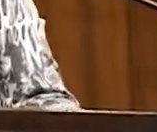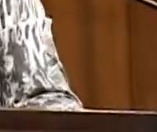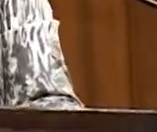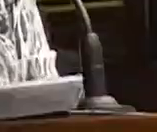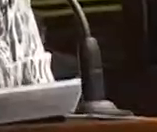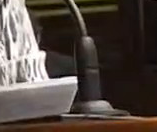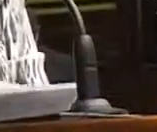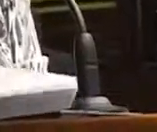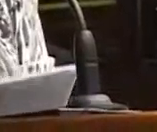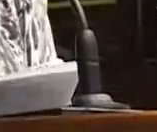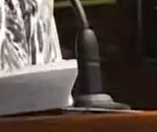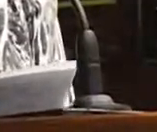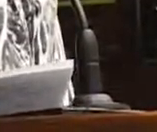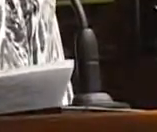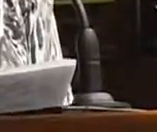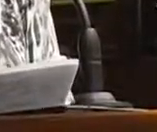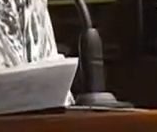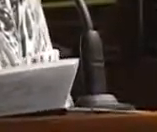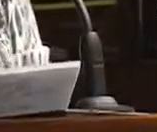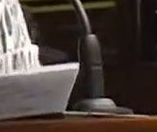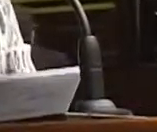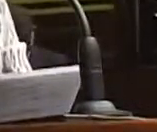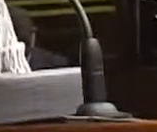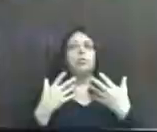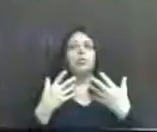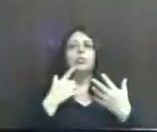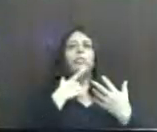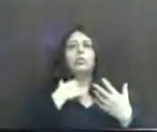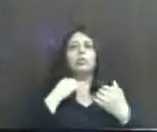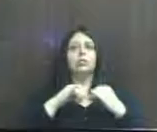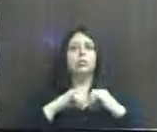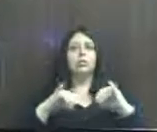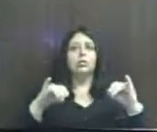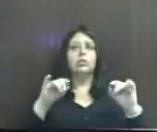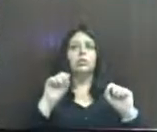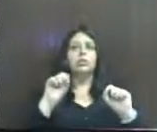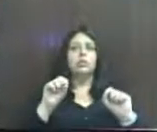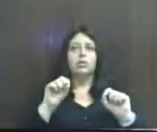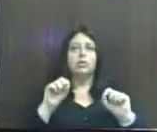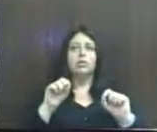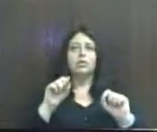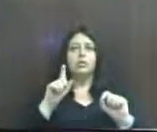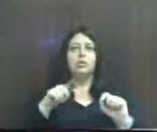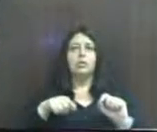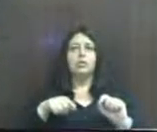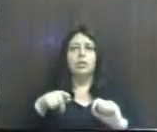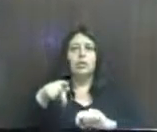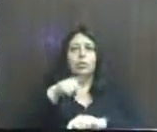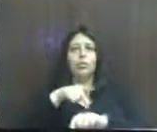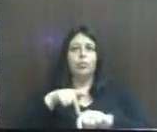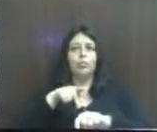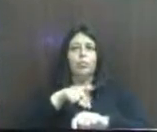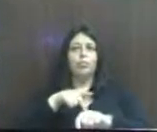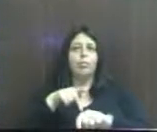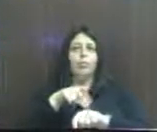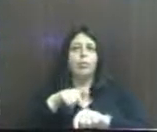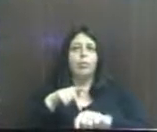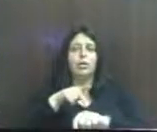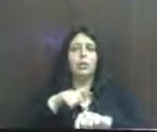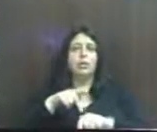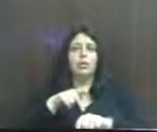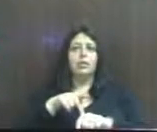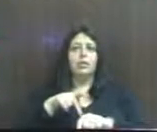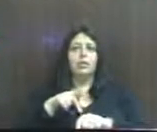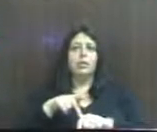continuar reivindicando mudanças que garantam um futuro melhor. Ser patriota é um direito e um dever do cidadão.